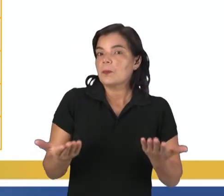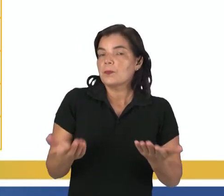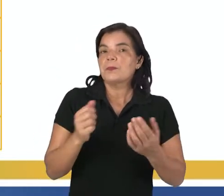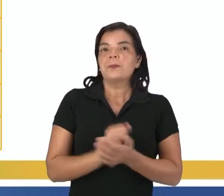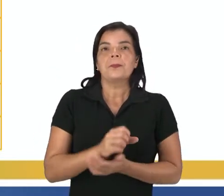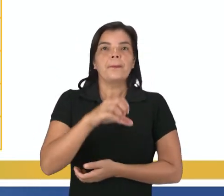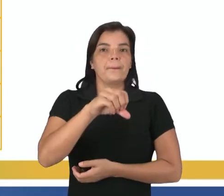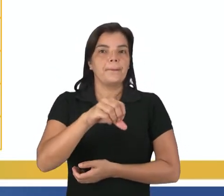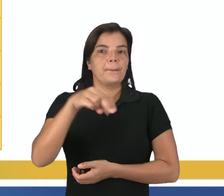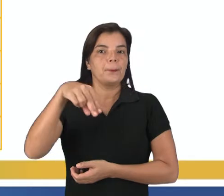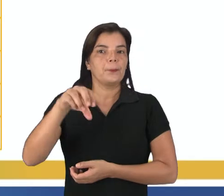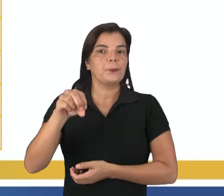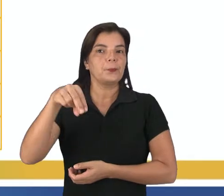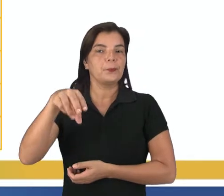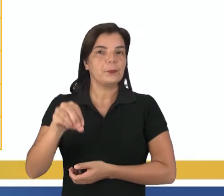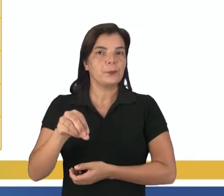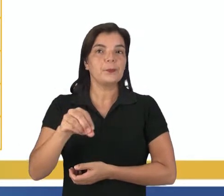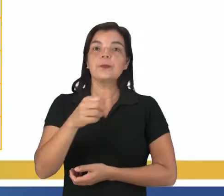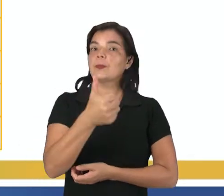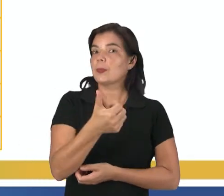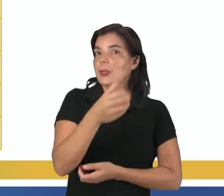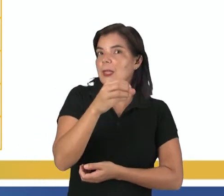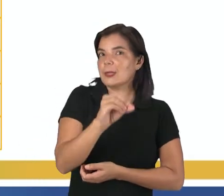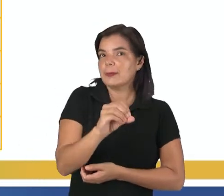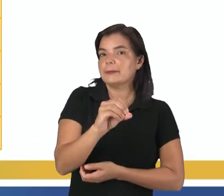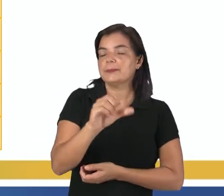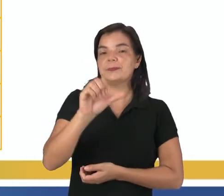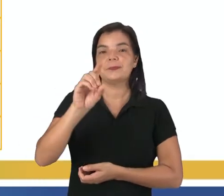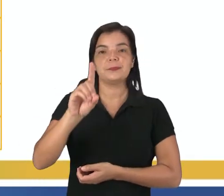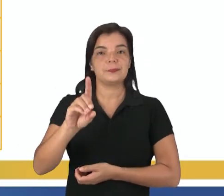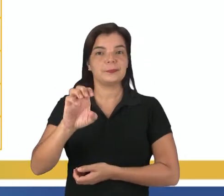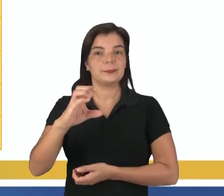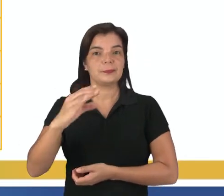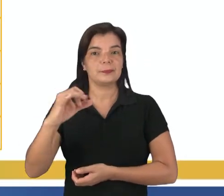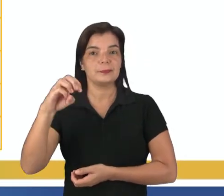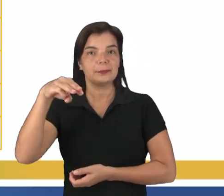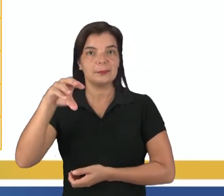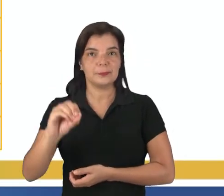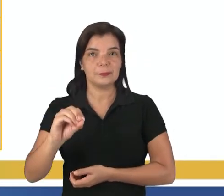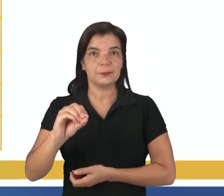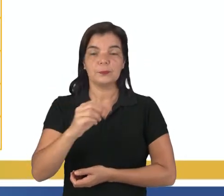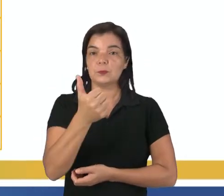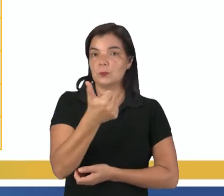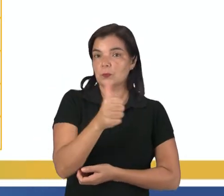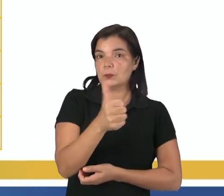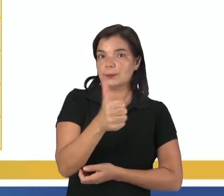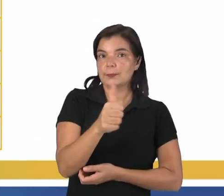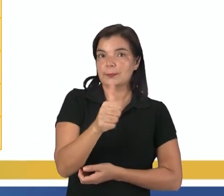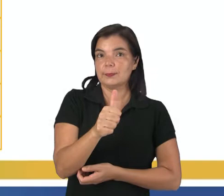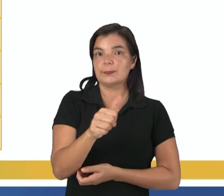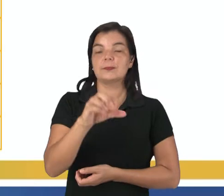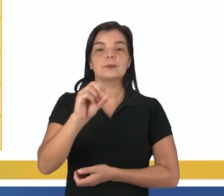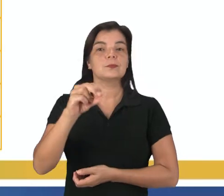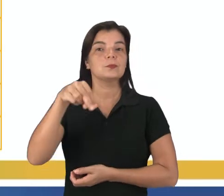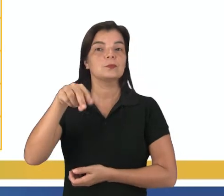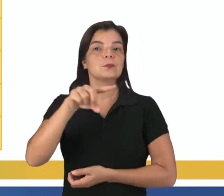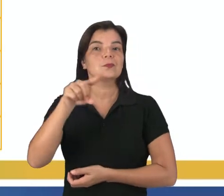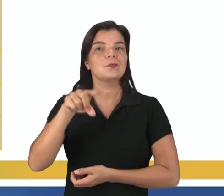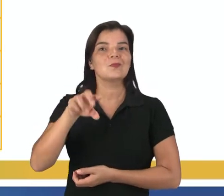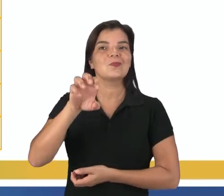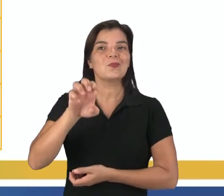for 9, lemos nono, E quando for 10, lemos décimo. Quando o denominador for